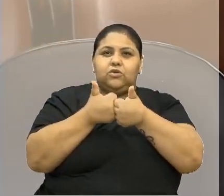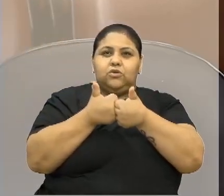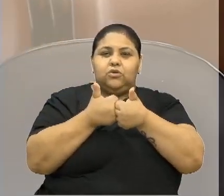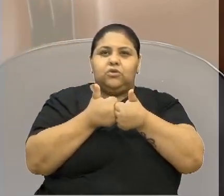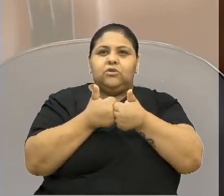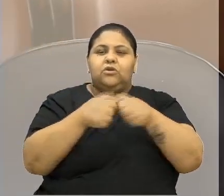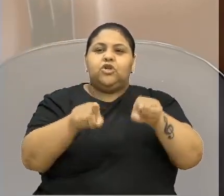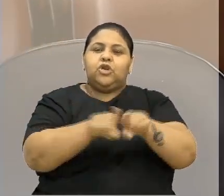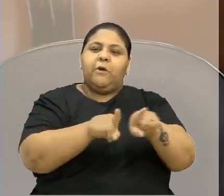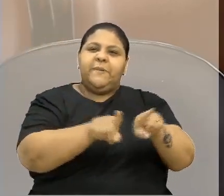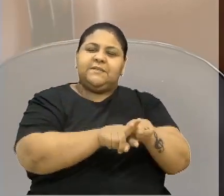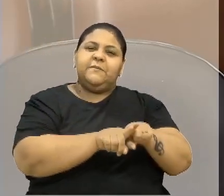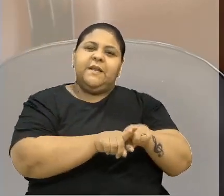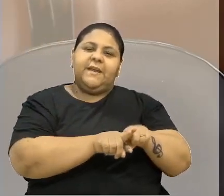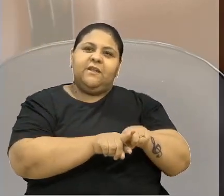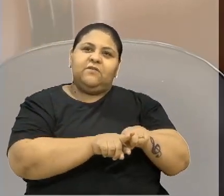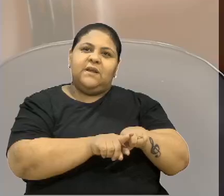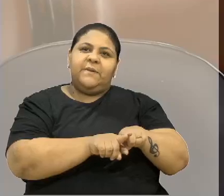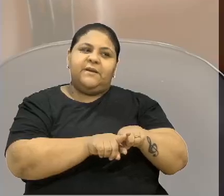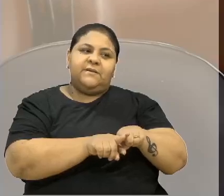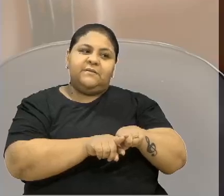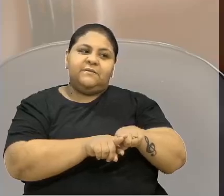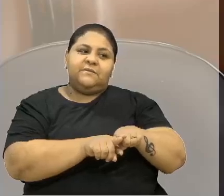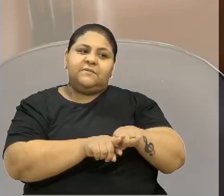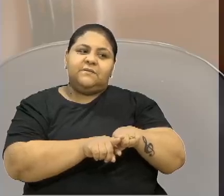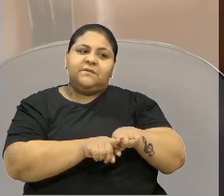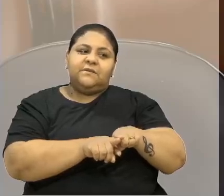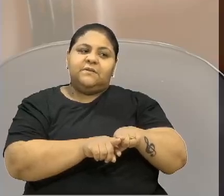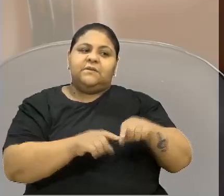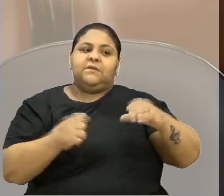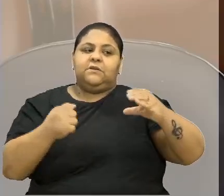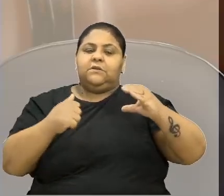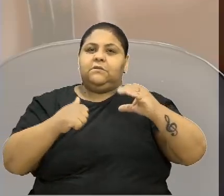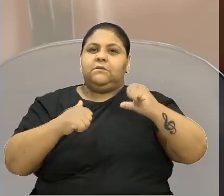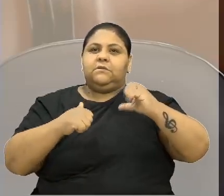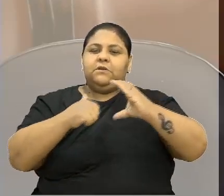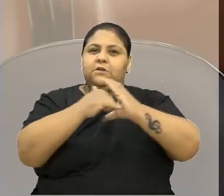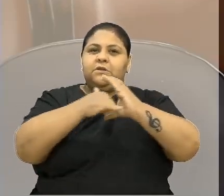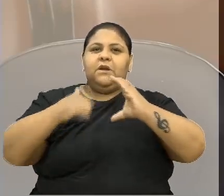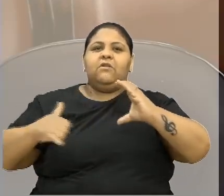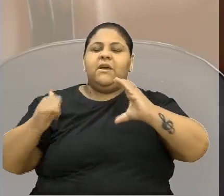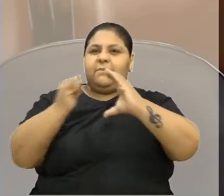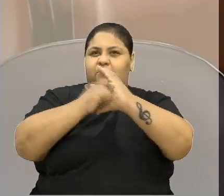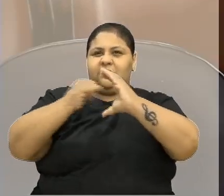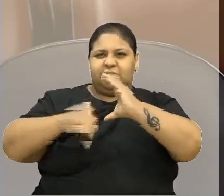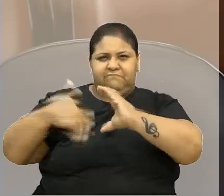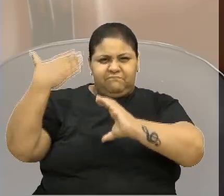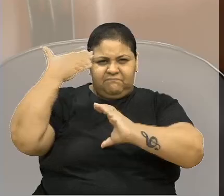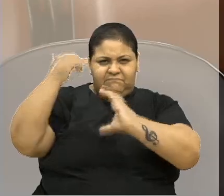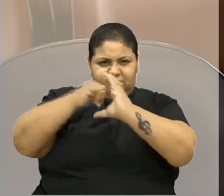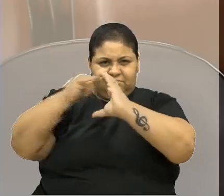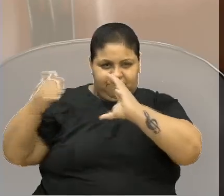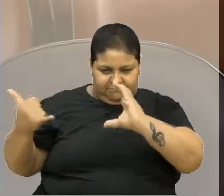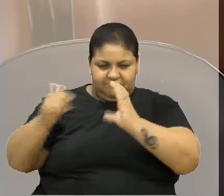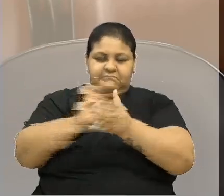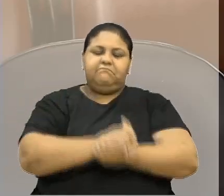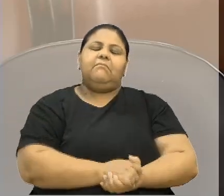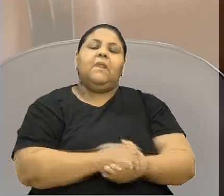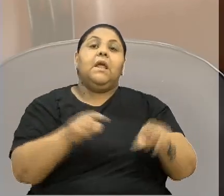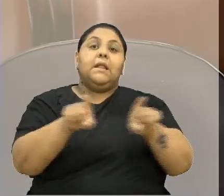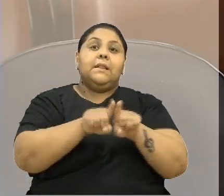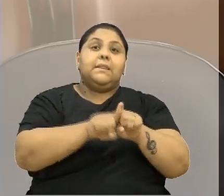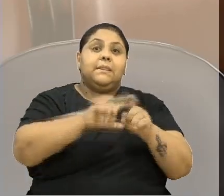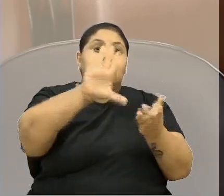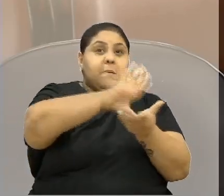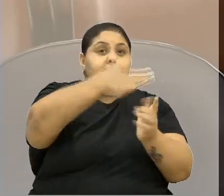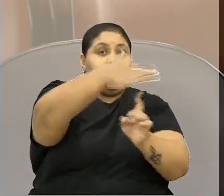um depósito de sucatas de veículos e foi transformado num grande centro de eventos, né? A Praça das Feiras,